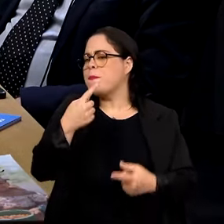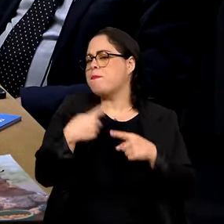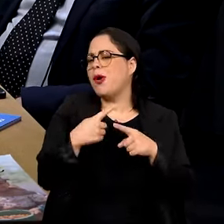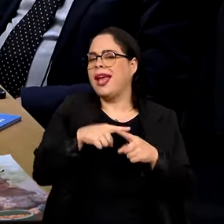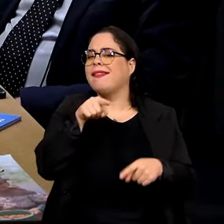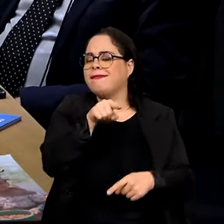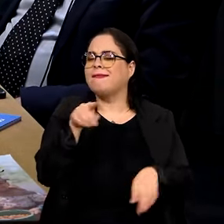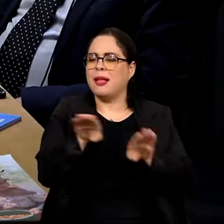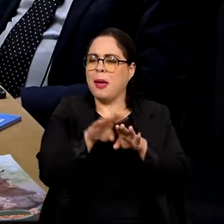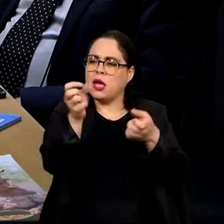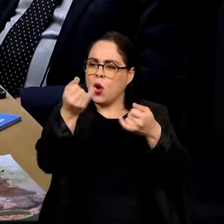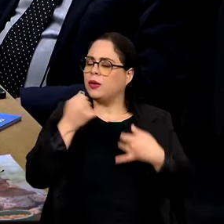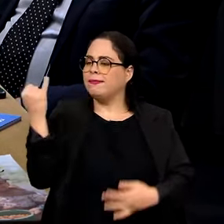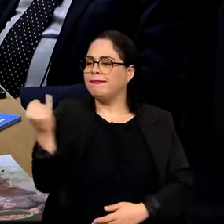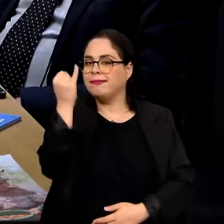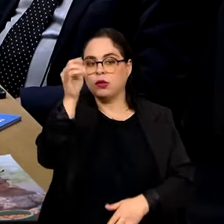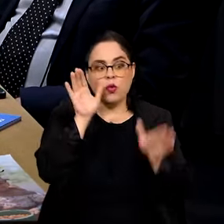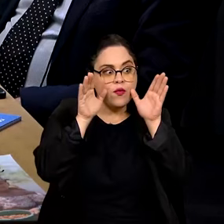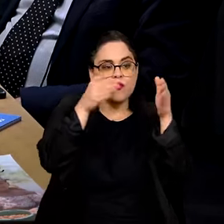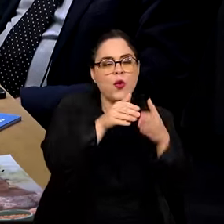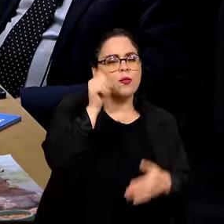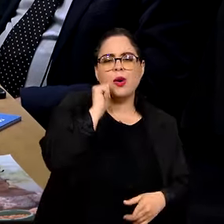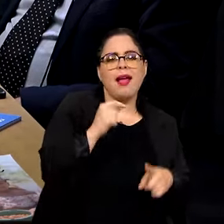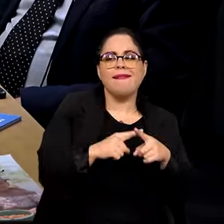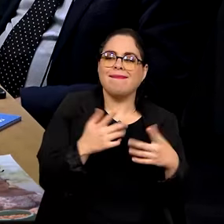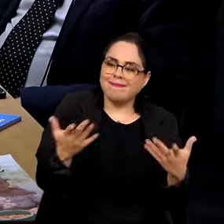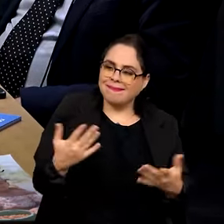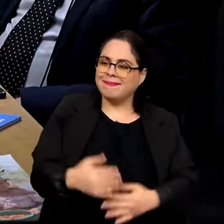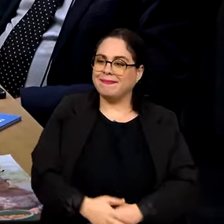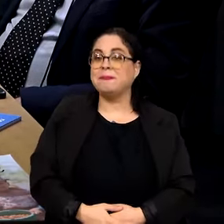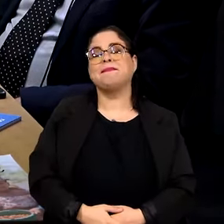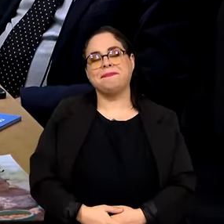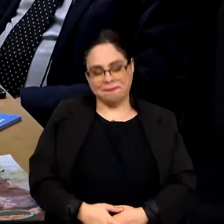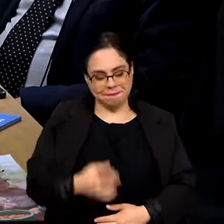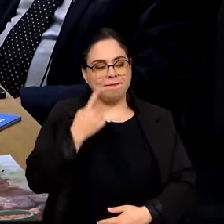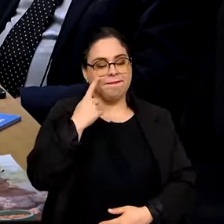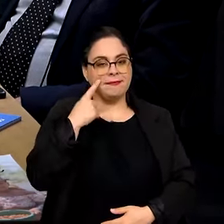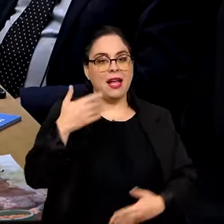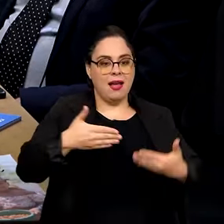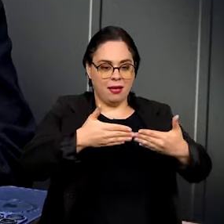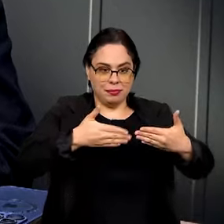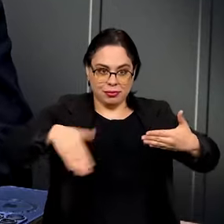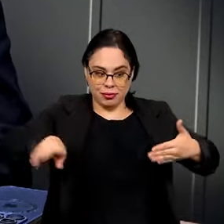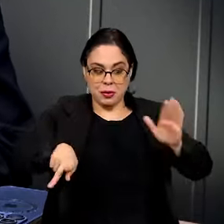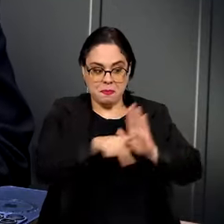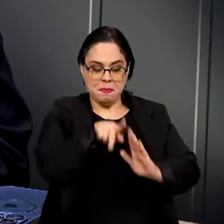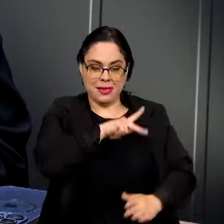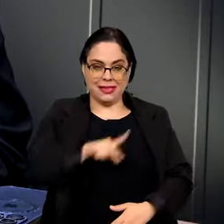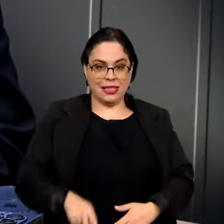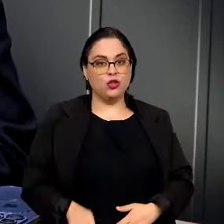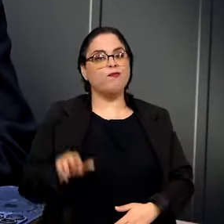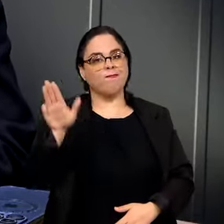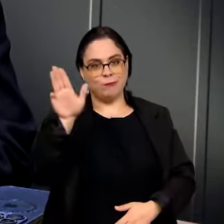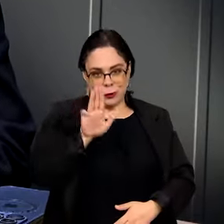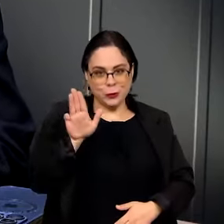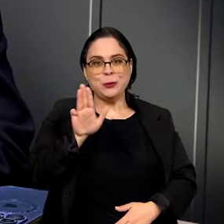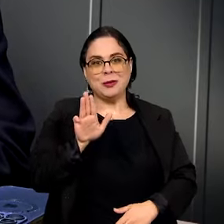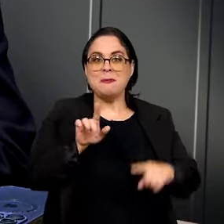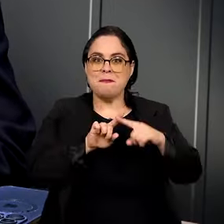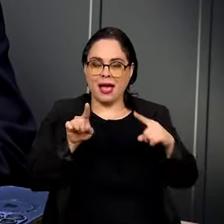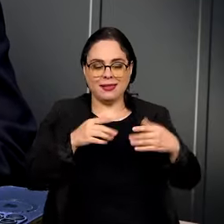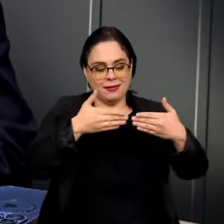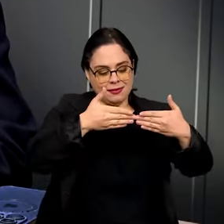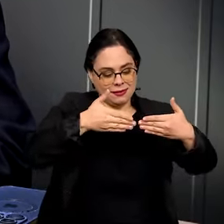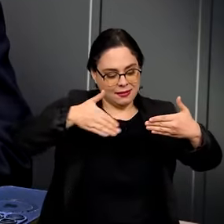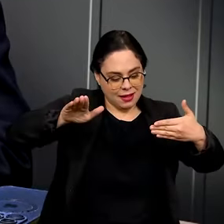com o ministro lá e Qual é a importância dessa ação inclusive voltada para as mulheres veja foi lançado pelo presidente